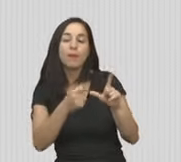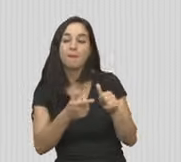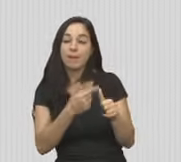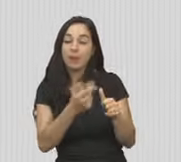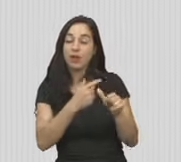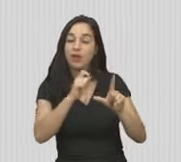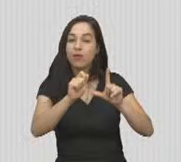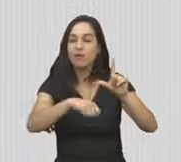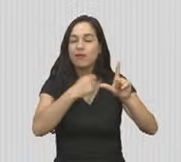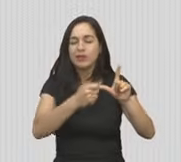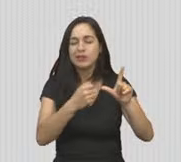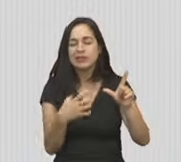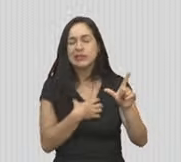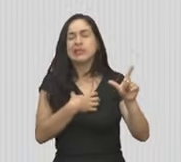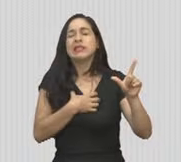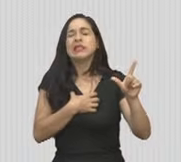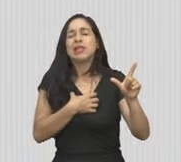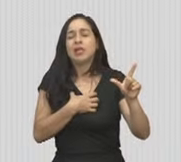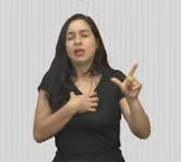ele sinta